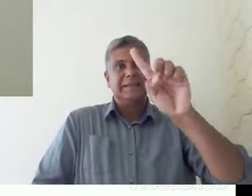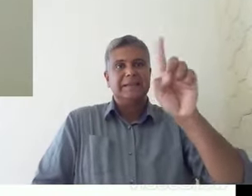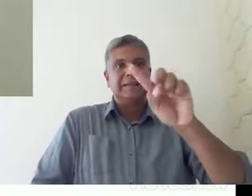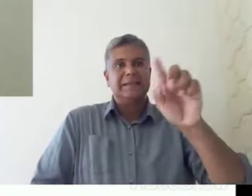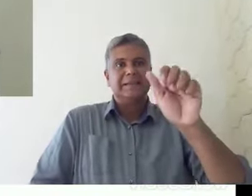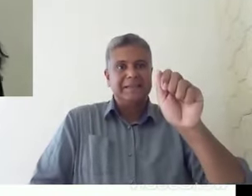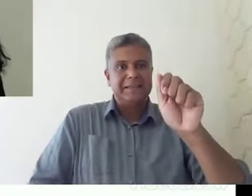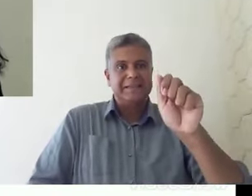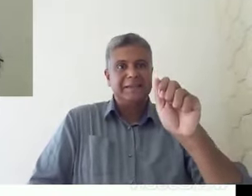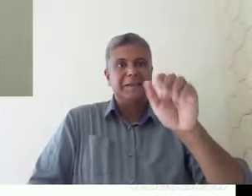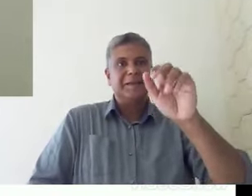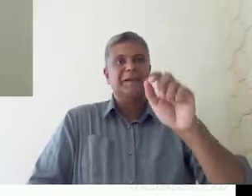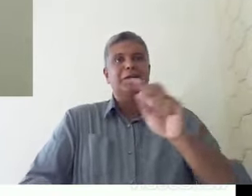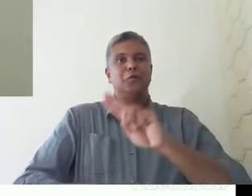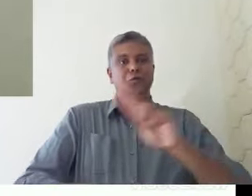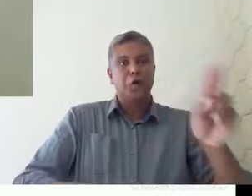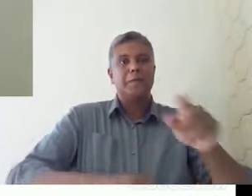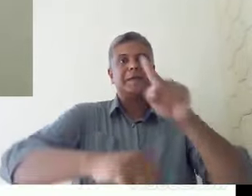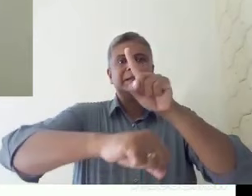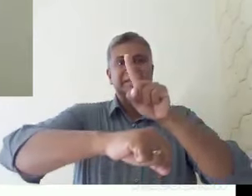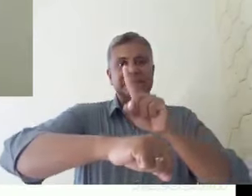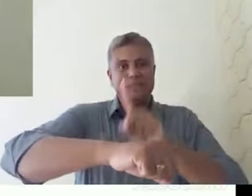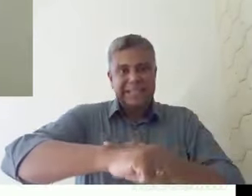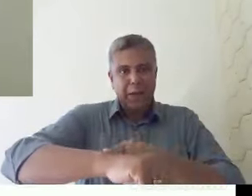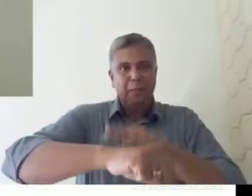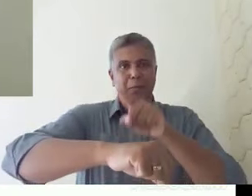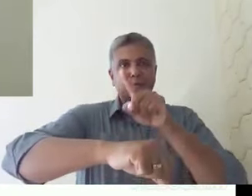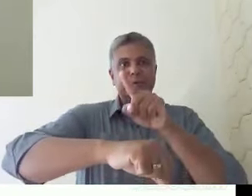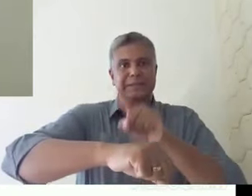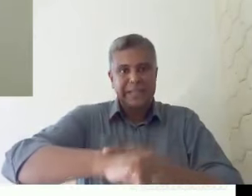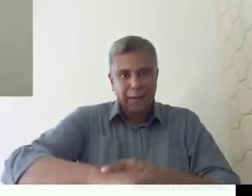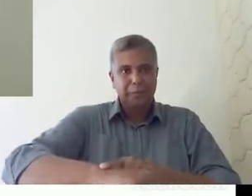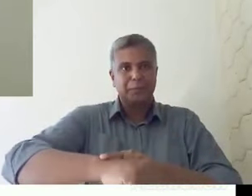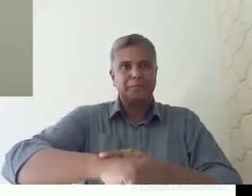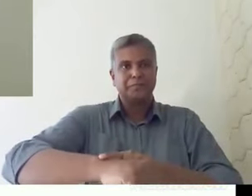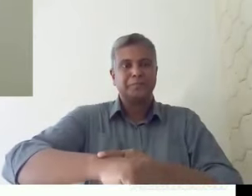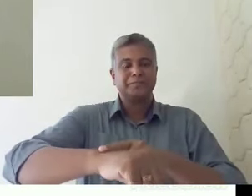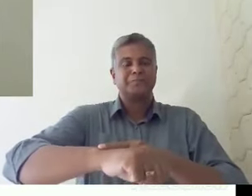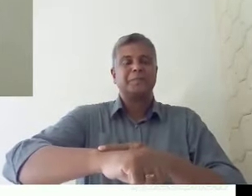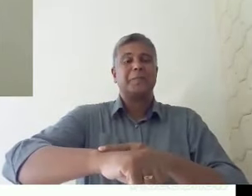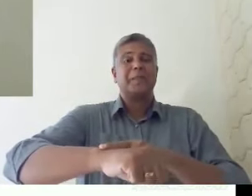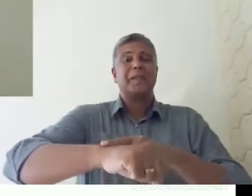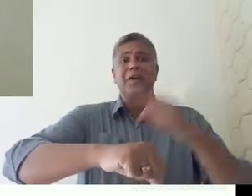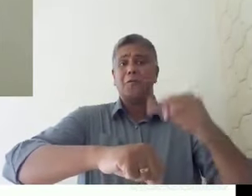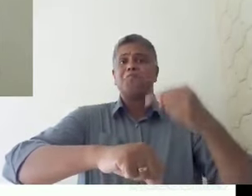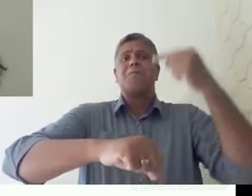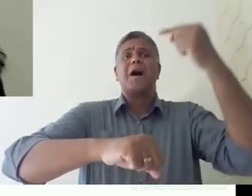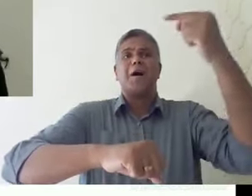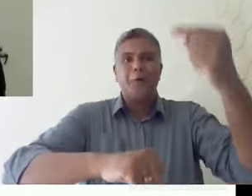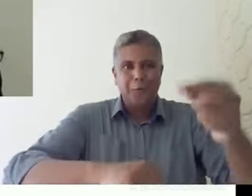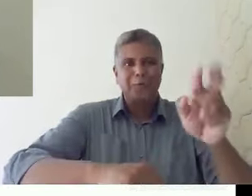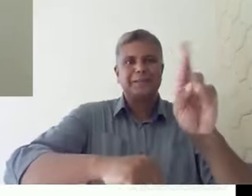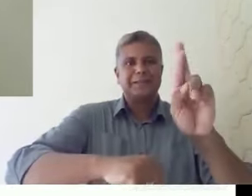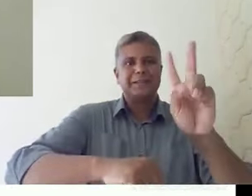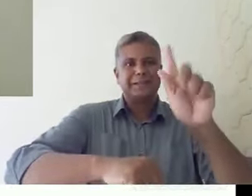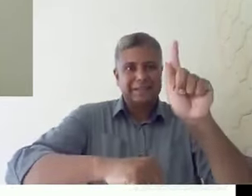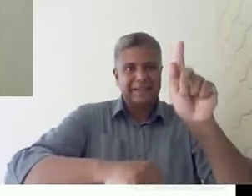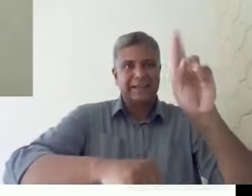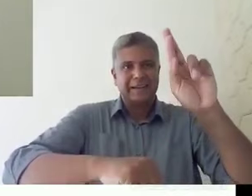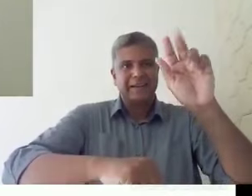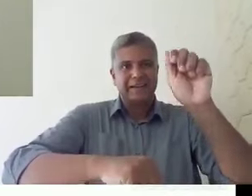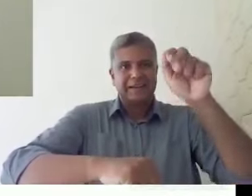é a grandeza chamada de tempo. O tempo é outra grandeza escalar